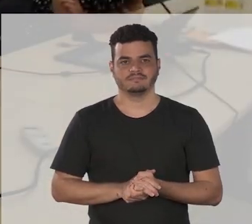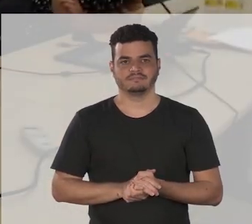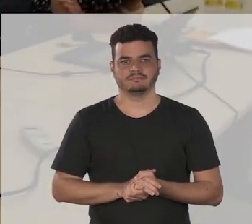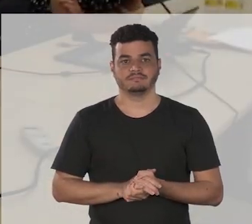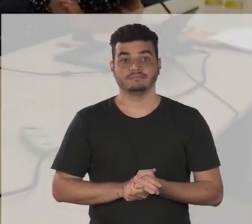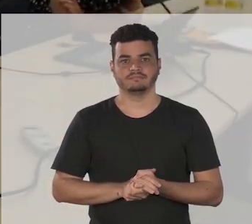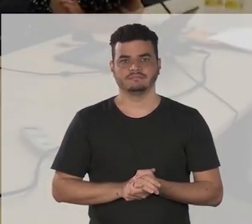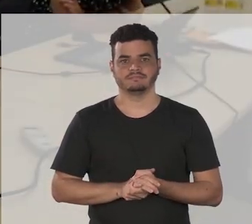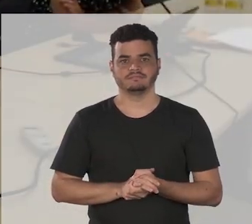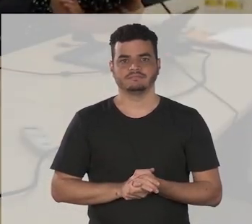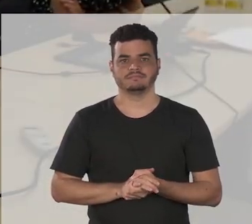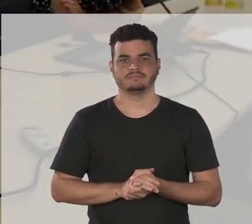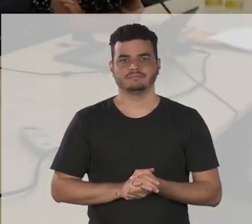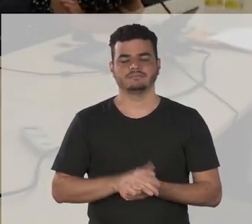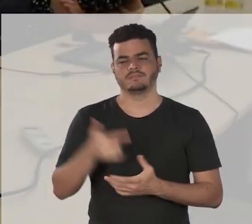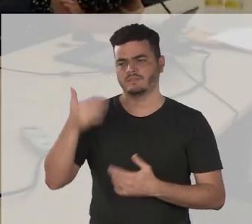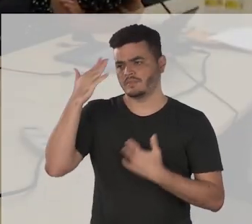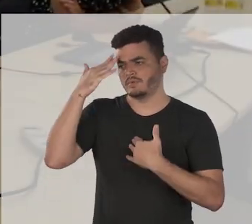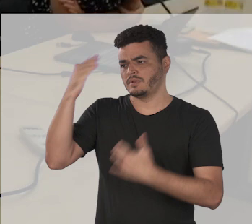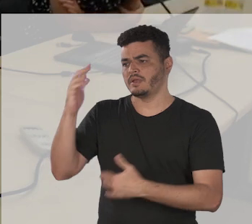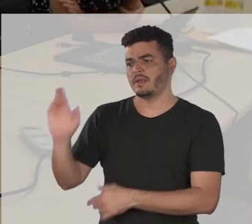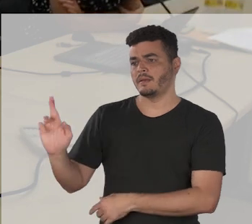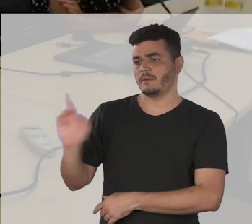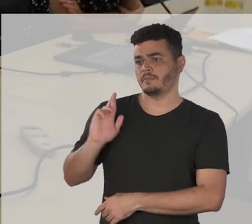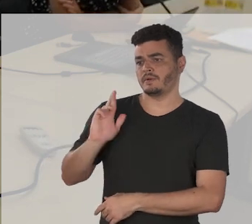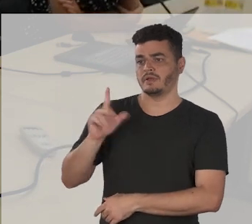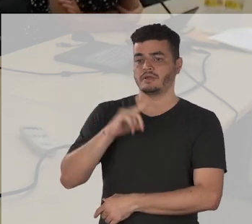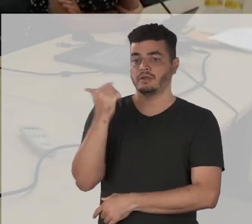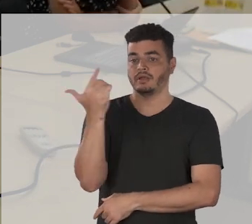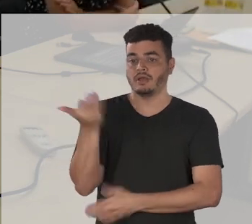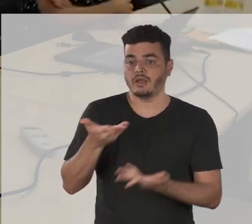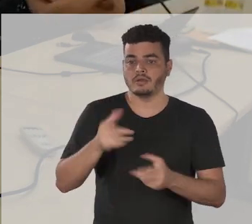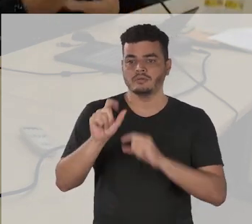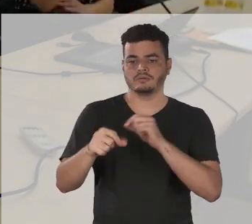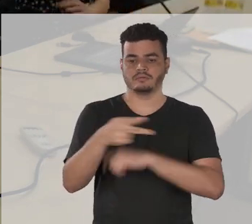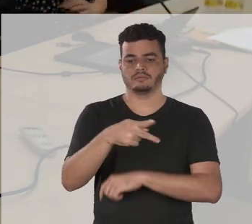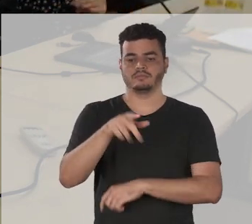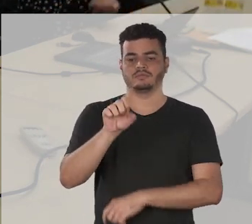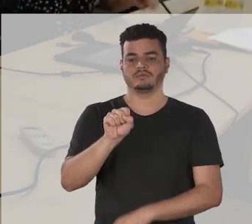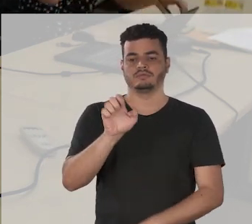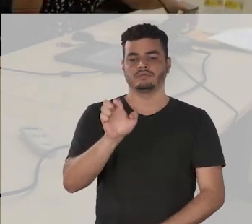Muito obrigada pela resposta. Agora temos o professor Sérgio.